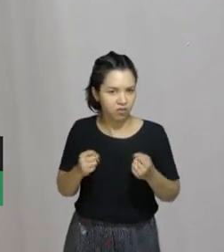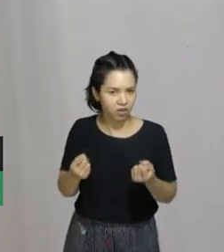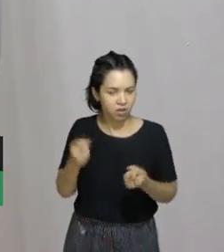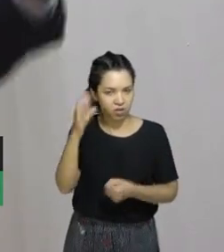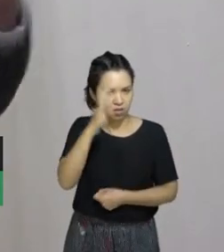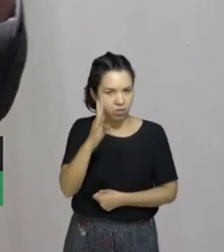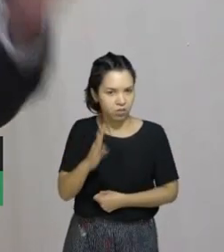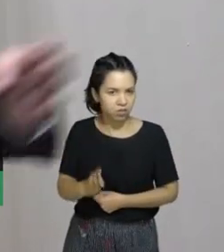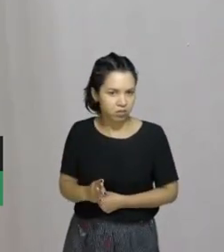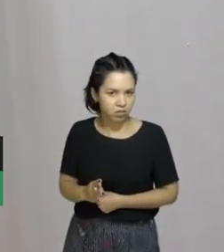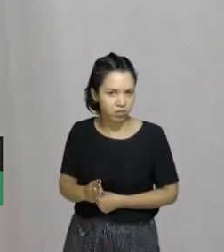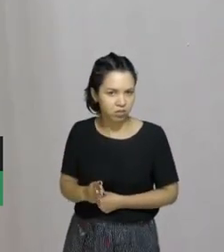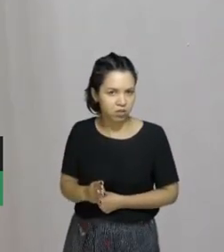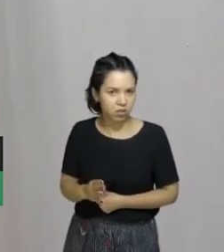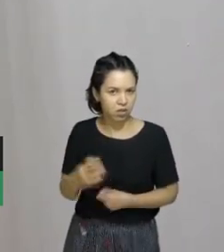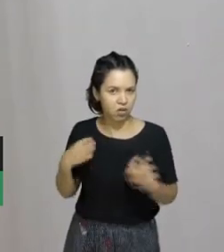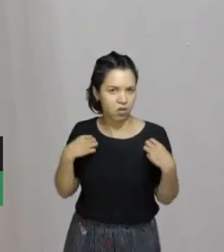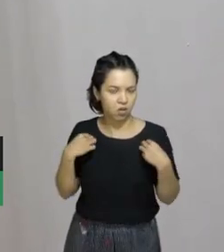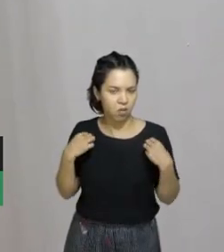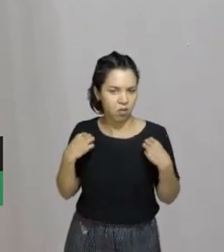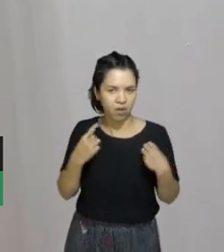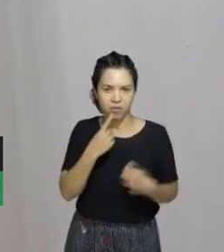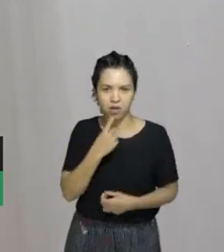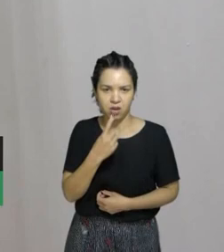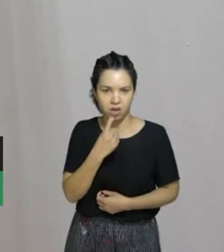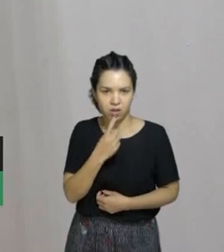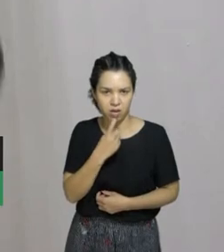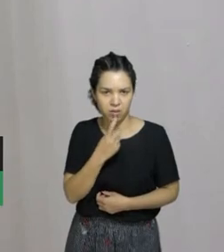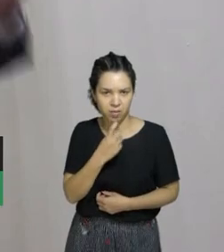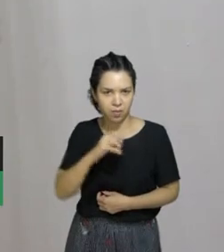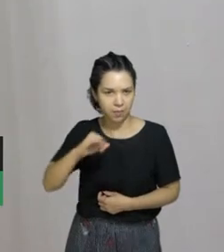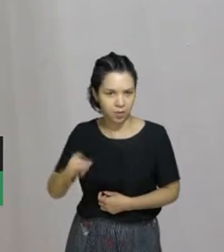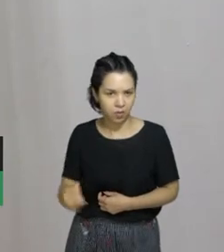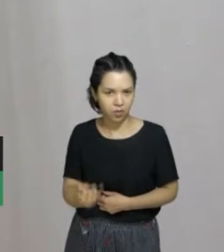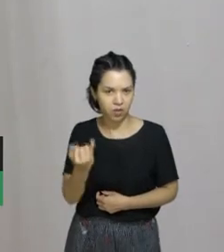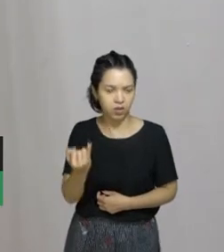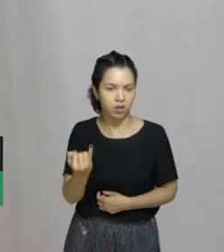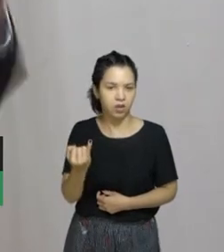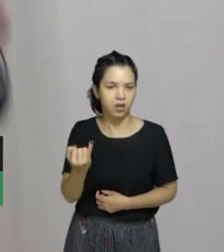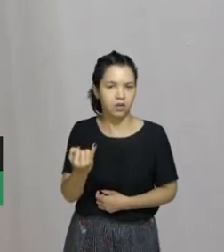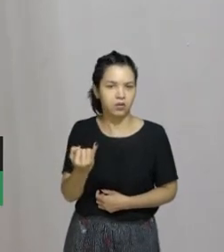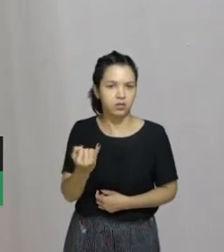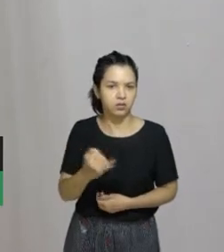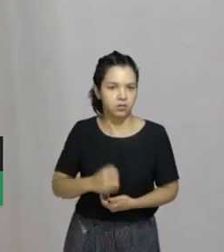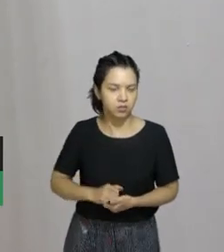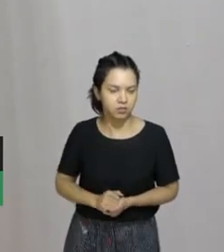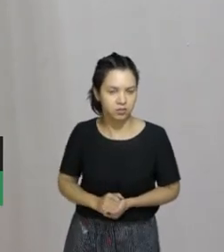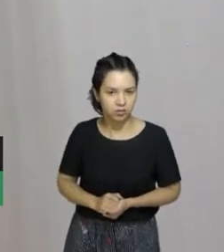tanto é que até de vermelho aproveitaram o momento para fazer essa dança.